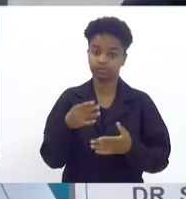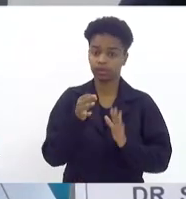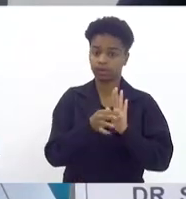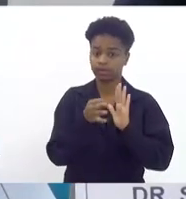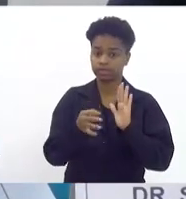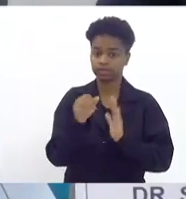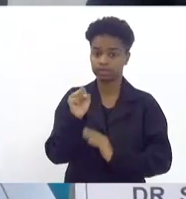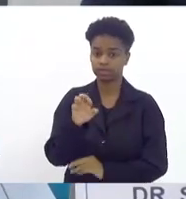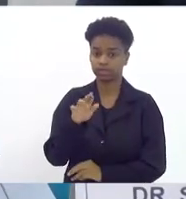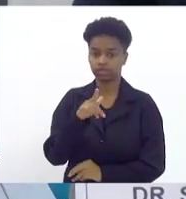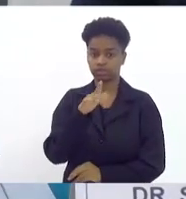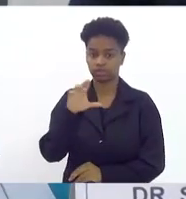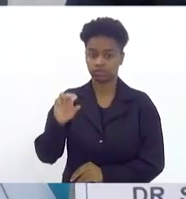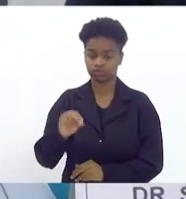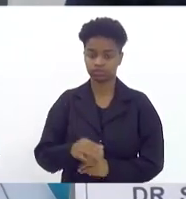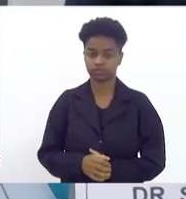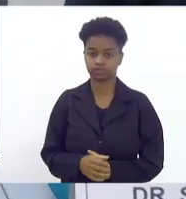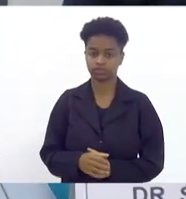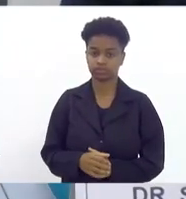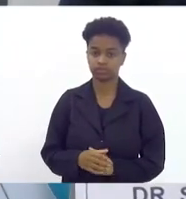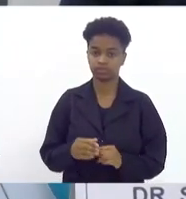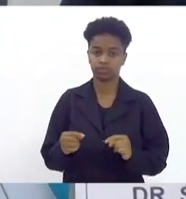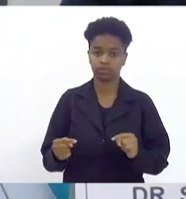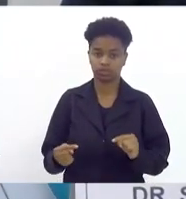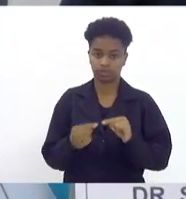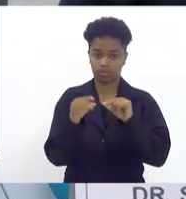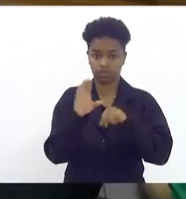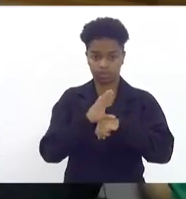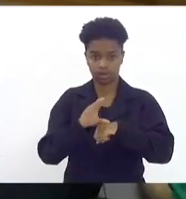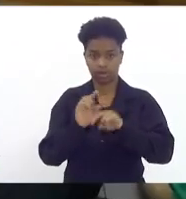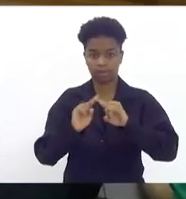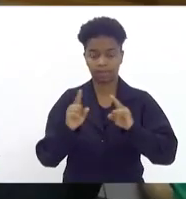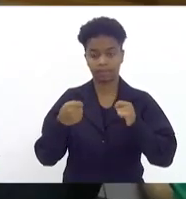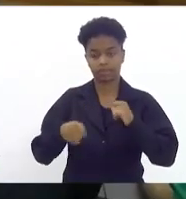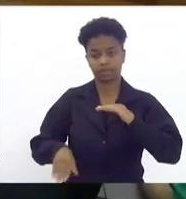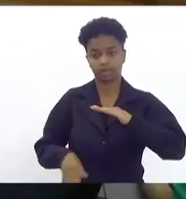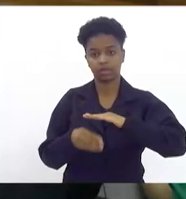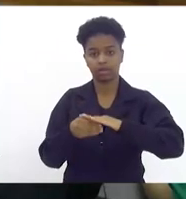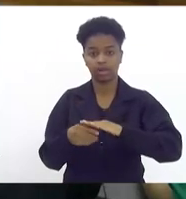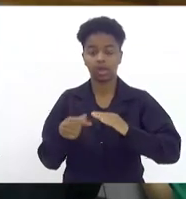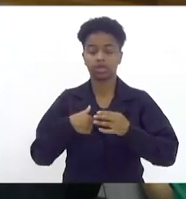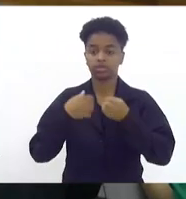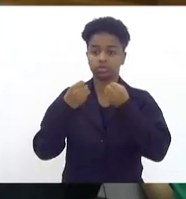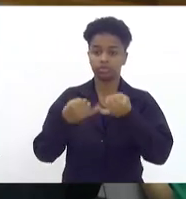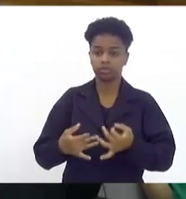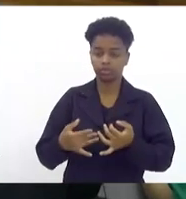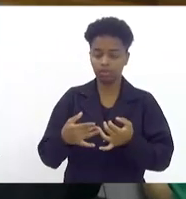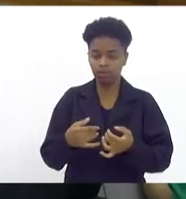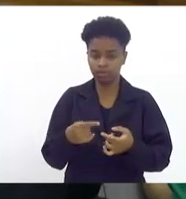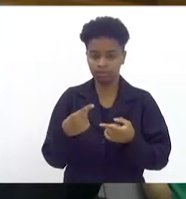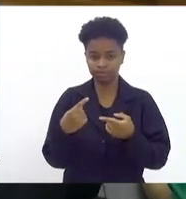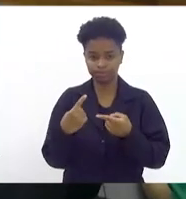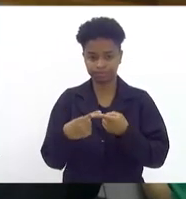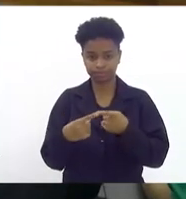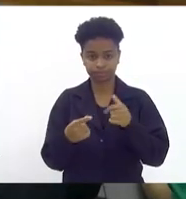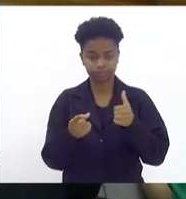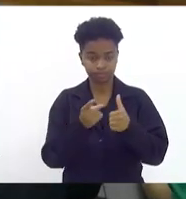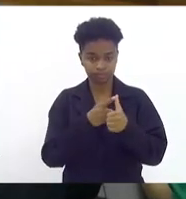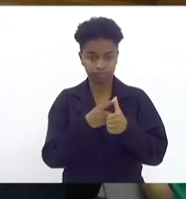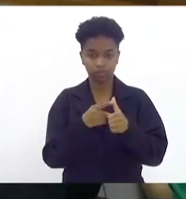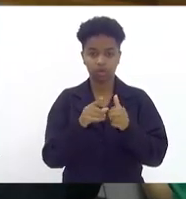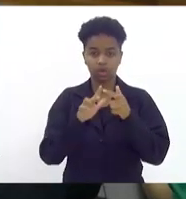doutor Serginho. Parecer pela condicionalidade com emendas, e justifico aqui as emendas, a primeira para corrigir a